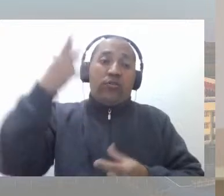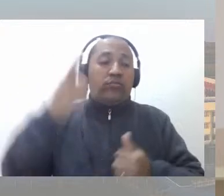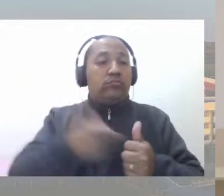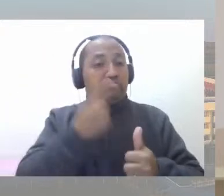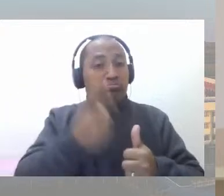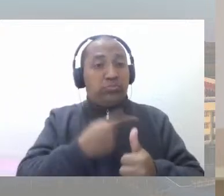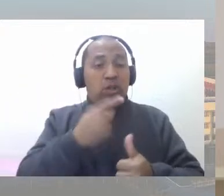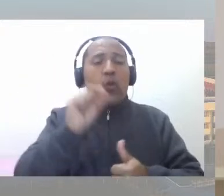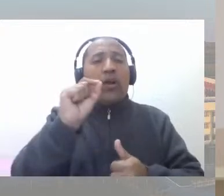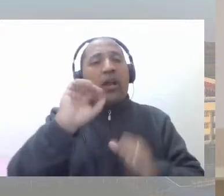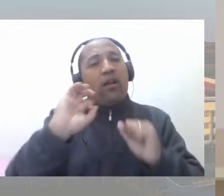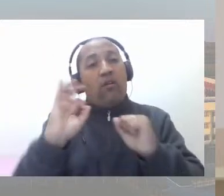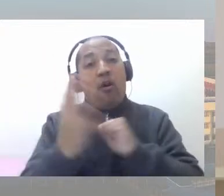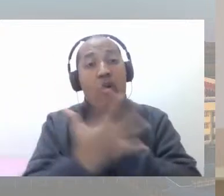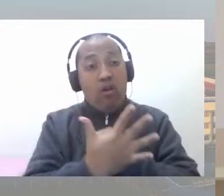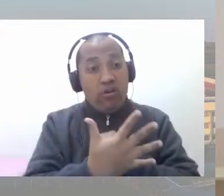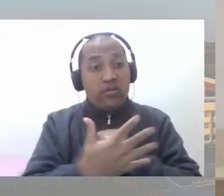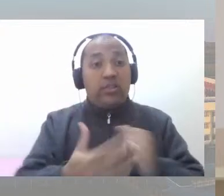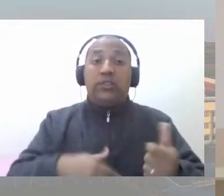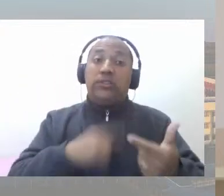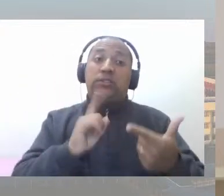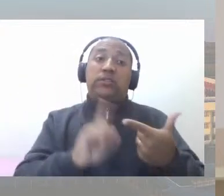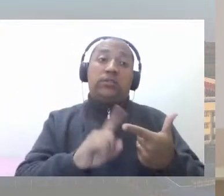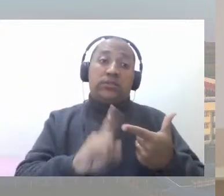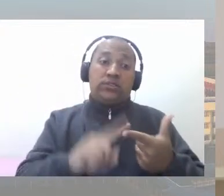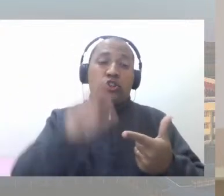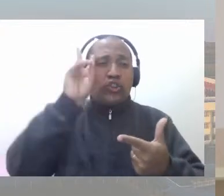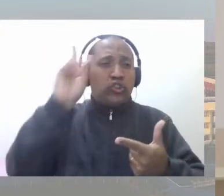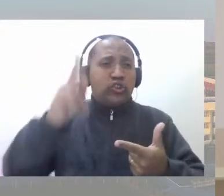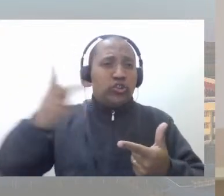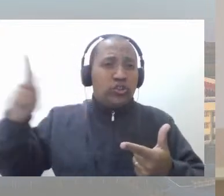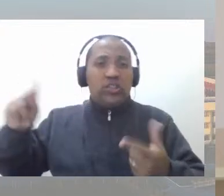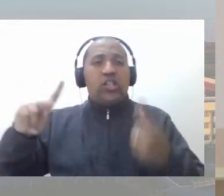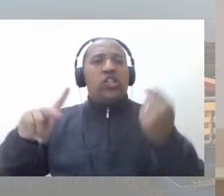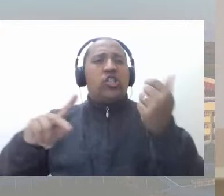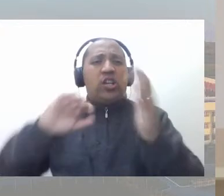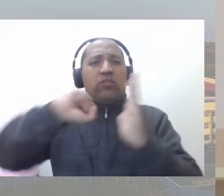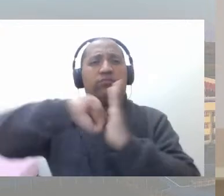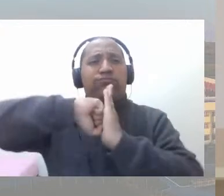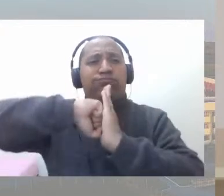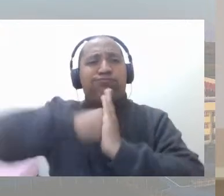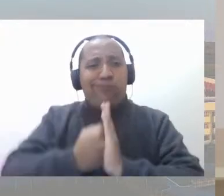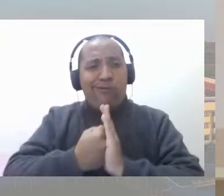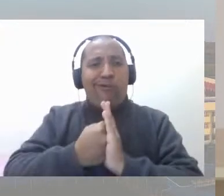da pandemia e outra por todo o histórico, né, de bloqueios, cortes,